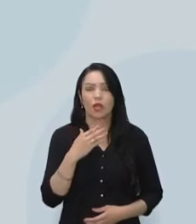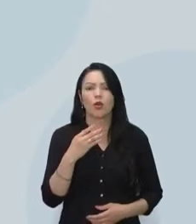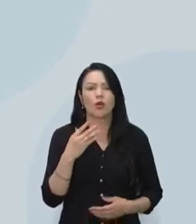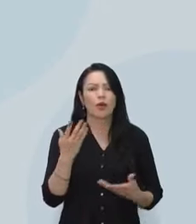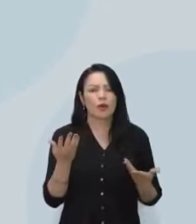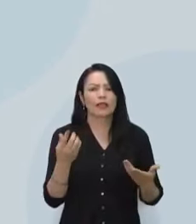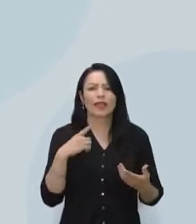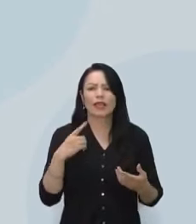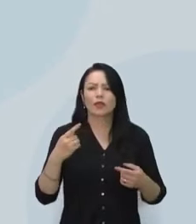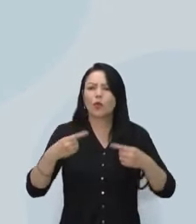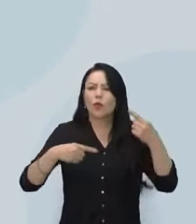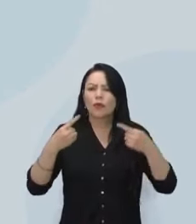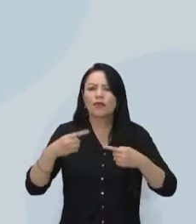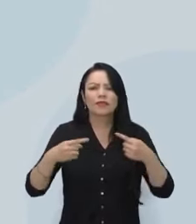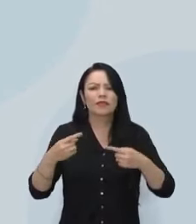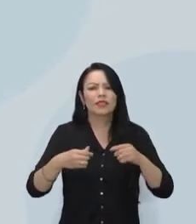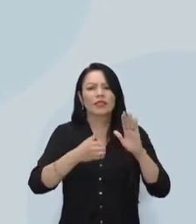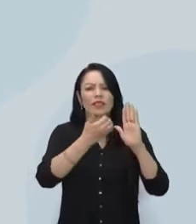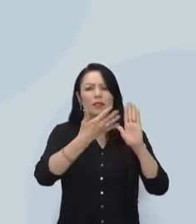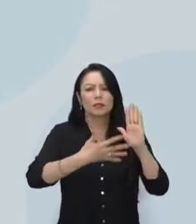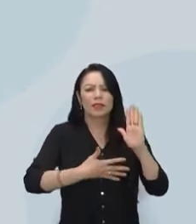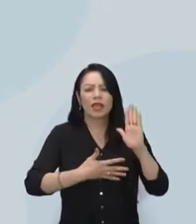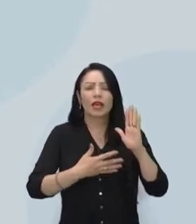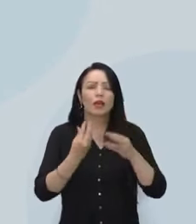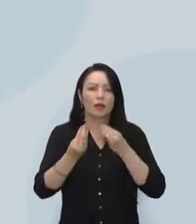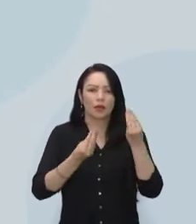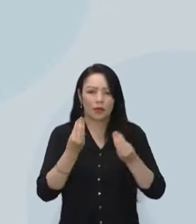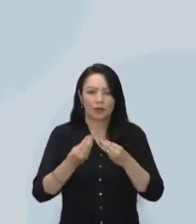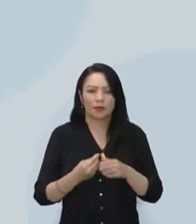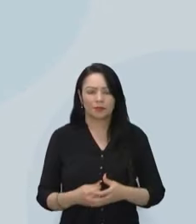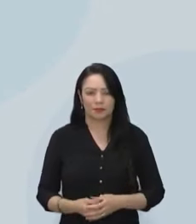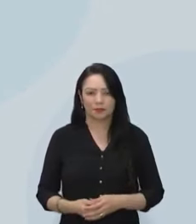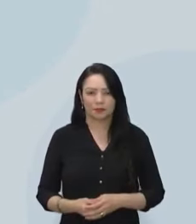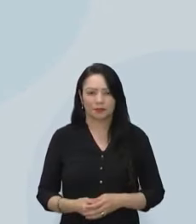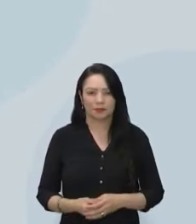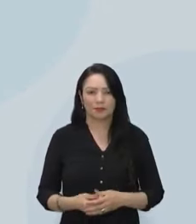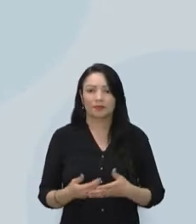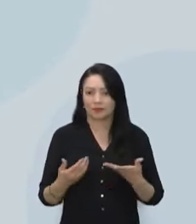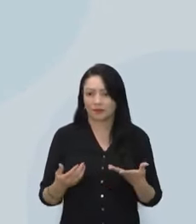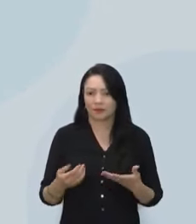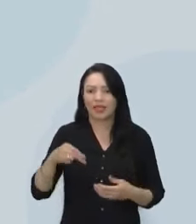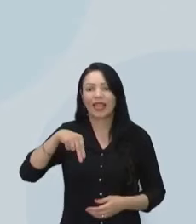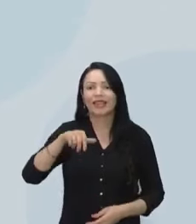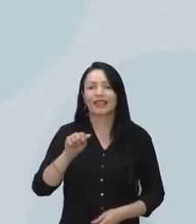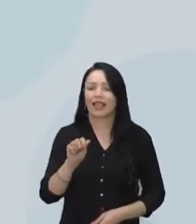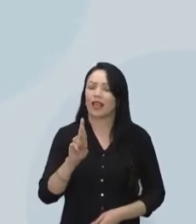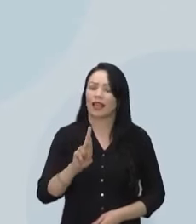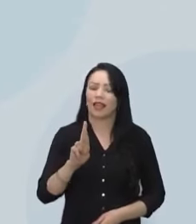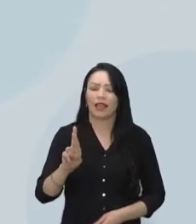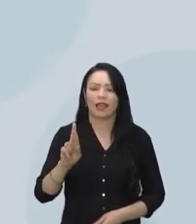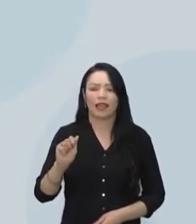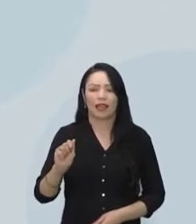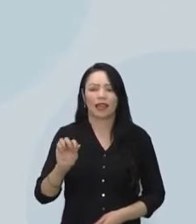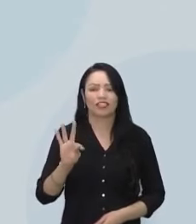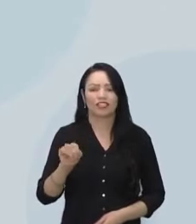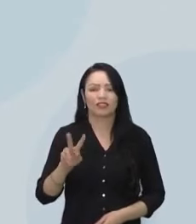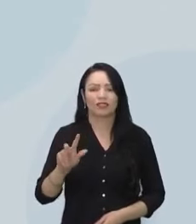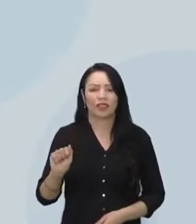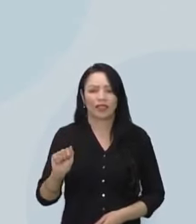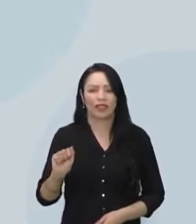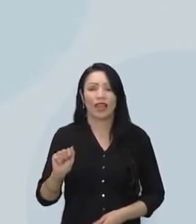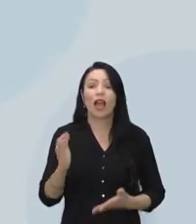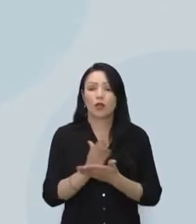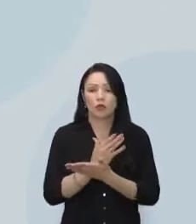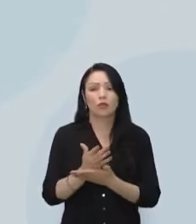conflito dessa narrativa foi resolvido como? Olha que legal. Quando a gente fala de narrativa, a gente vai falar de que tem algumas partes que